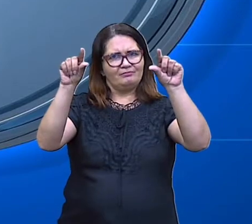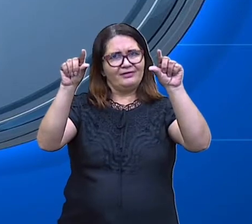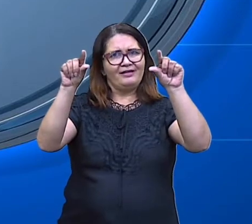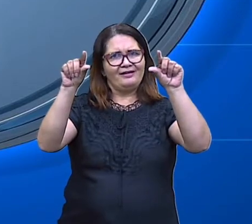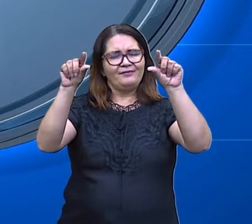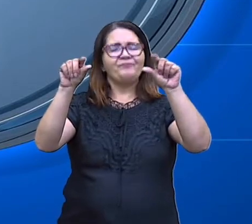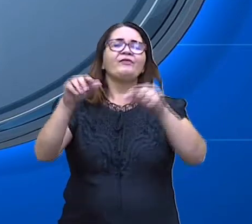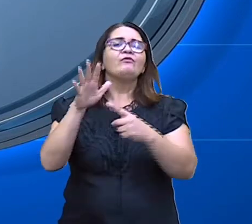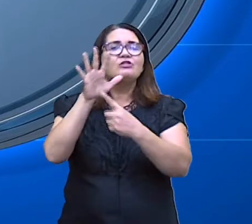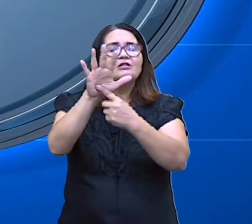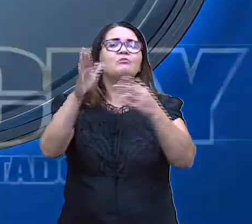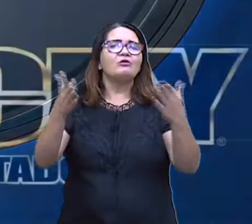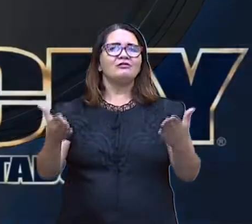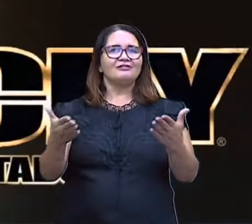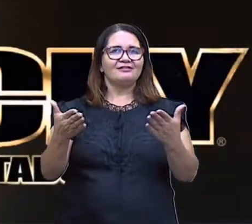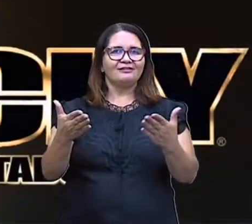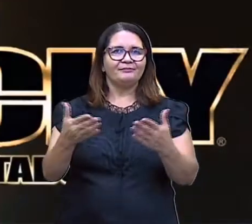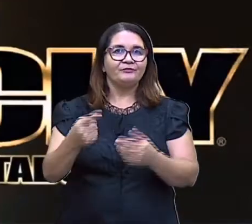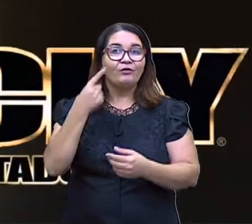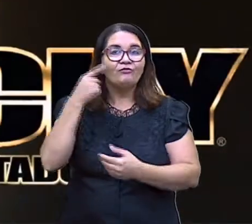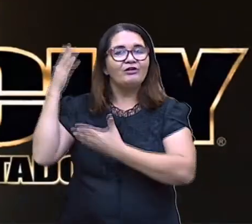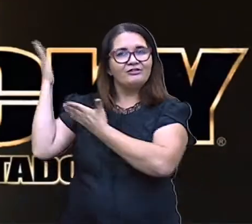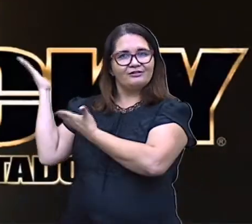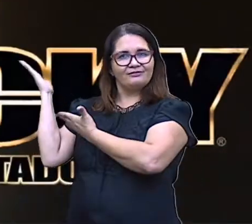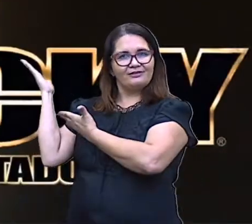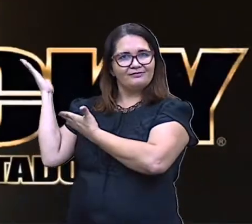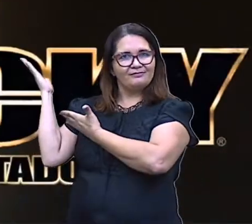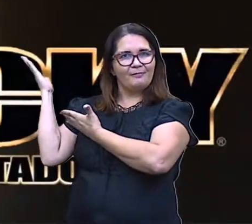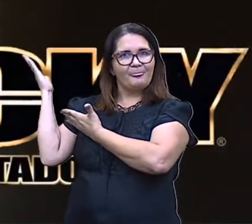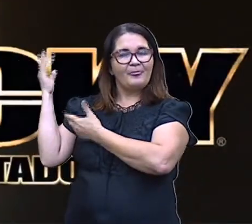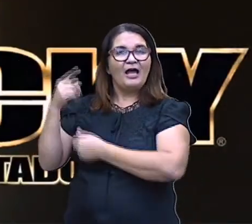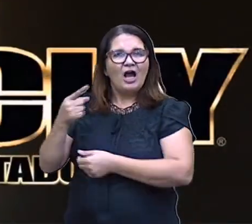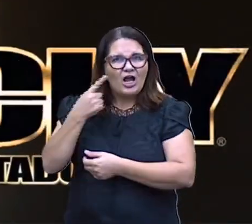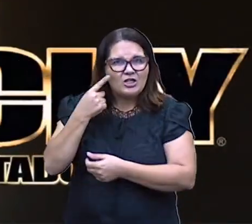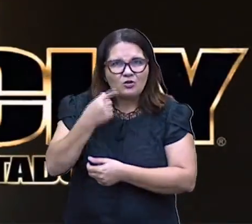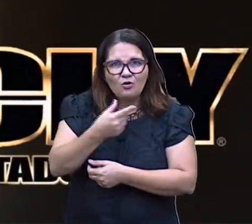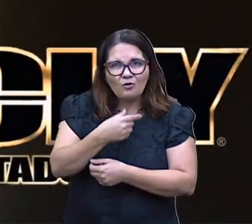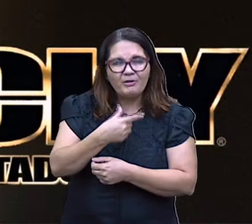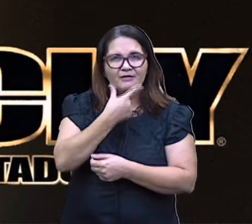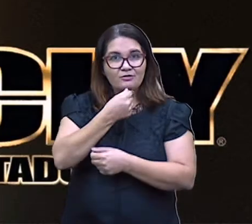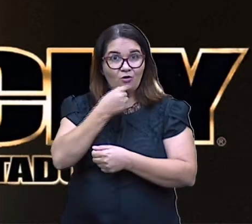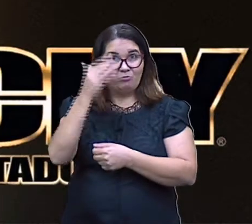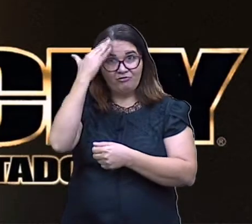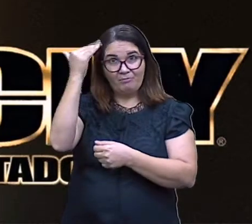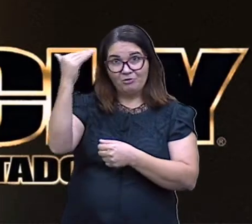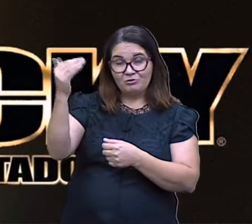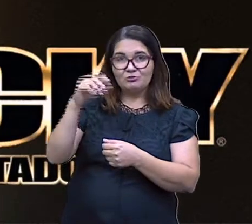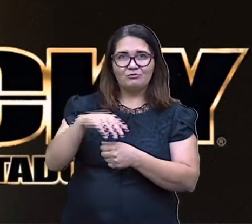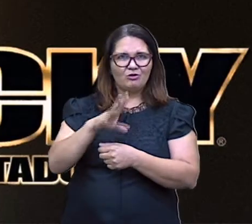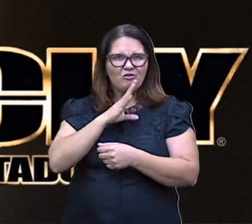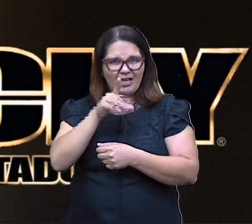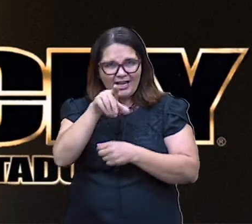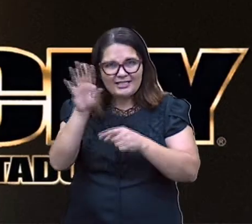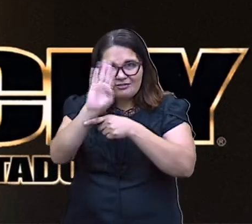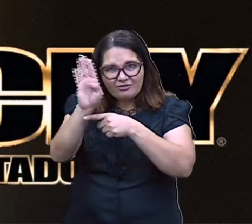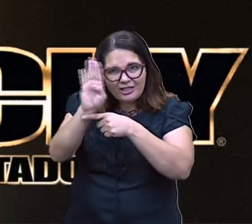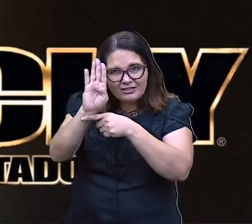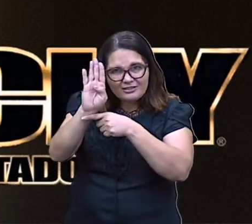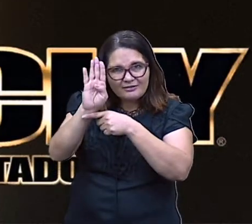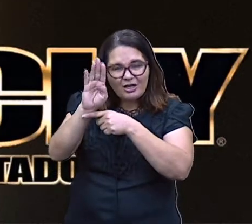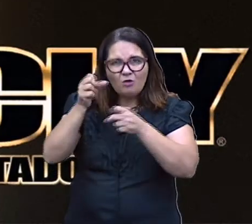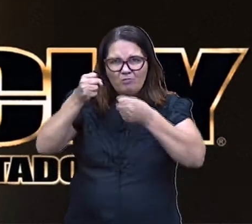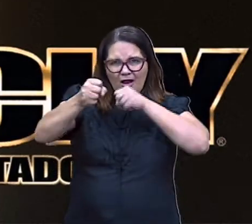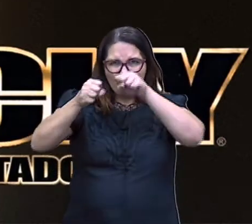possível. Quer um exemplo de logline? Quem nunca assistiu a esse filme aqui, Já assistiram? Rock,